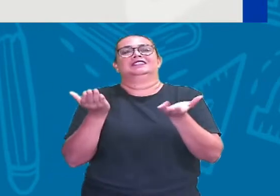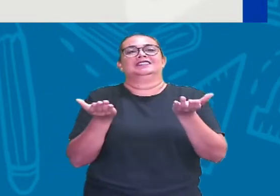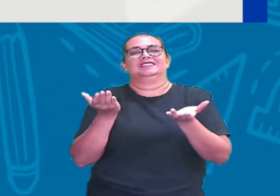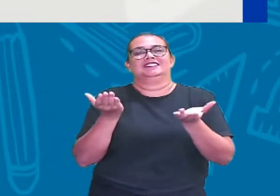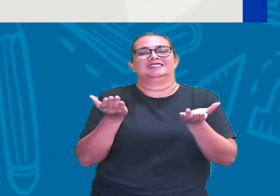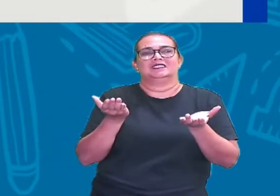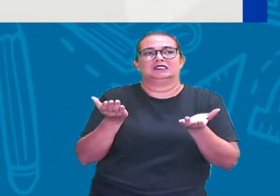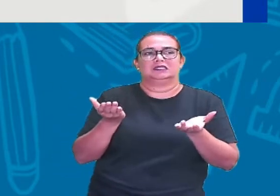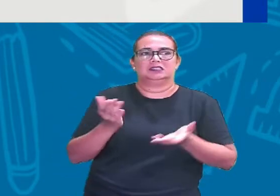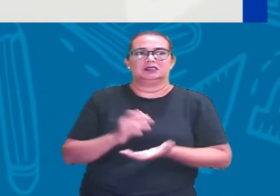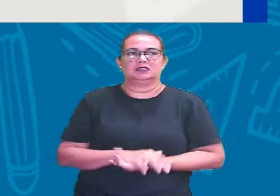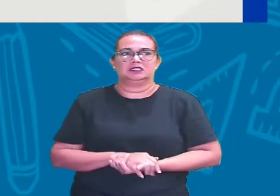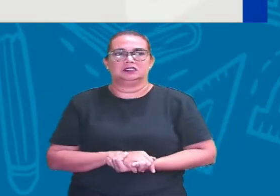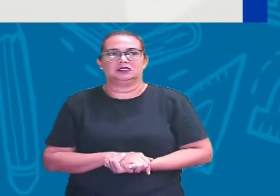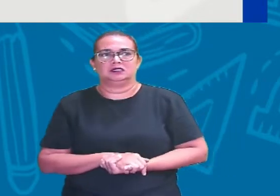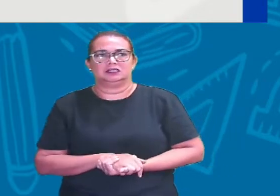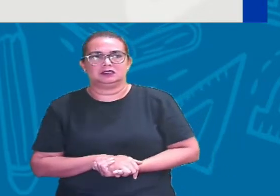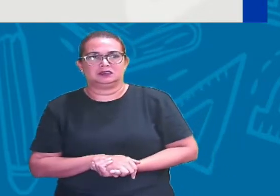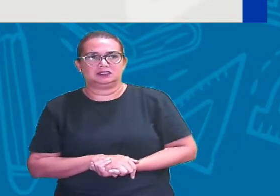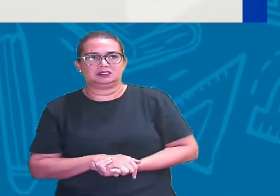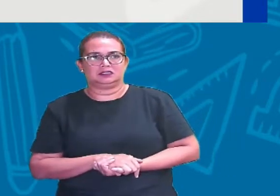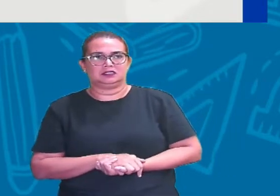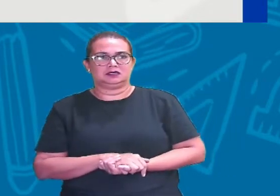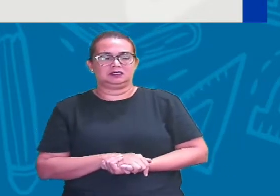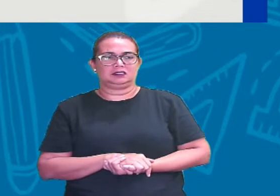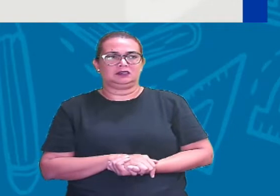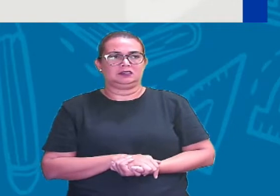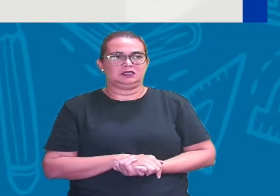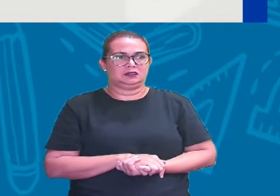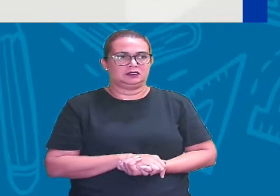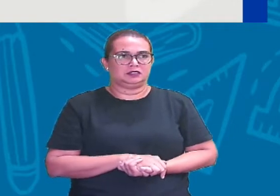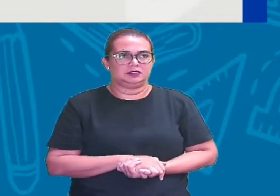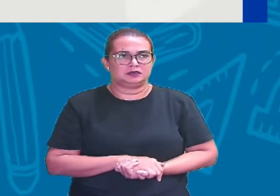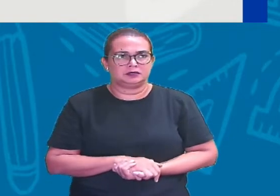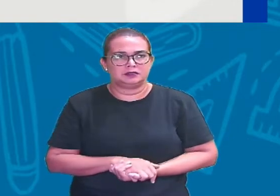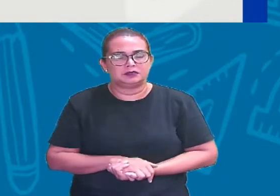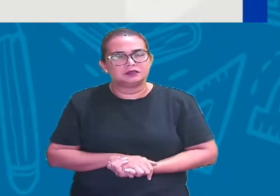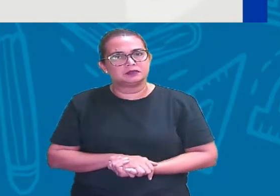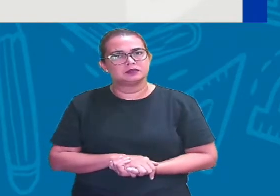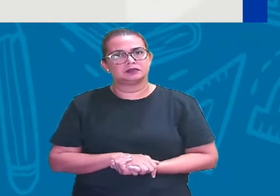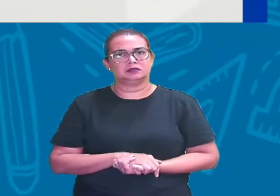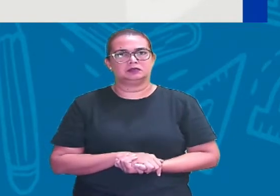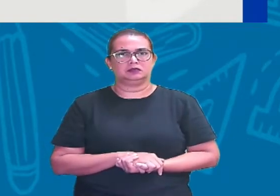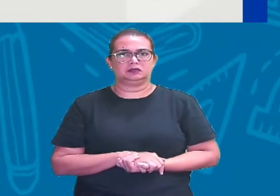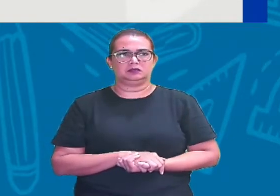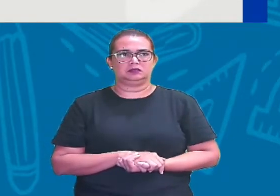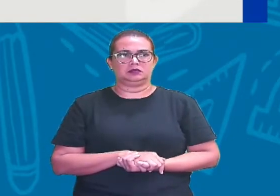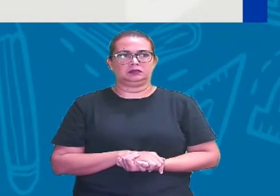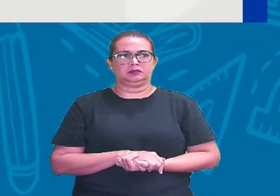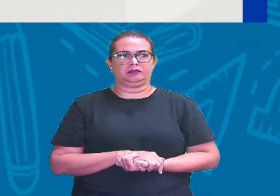Tranquilo? Beleza? Vamos seguir. Ó,